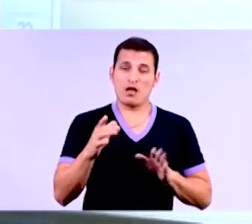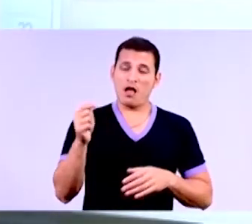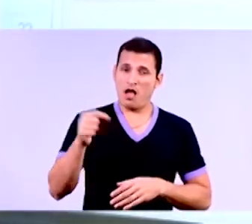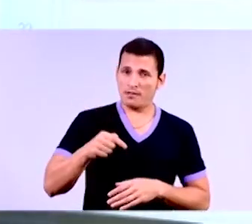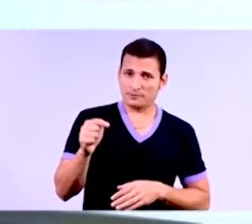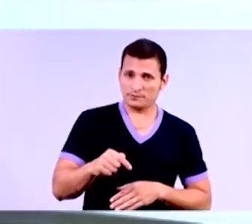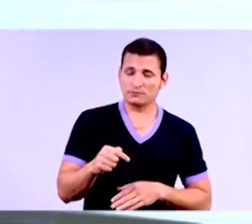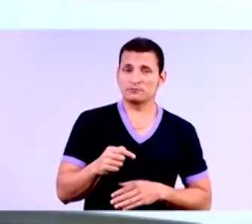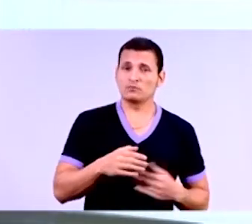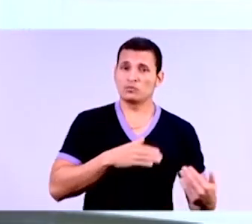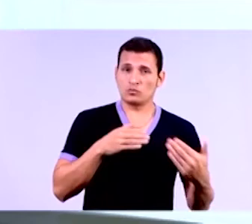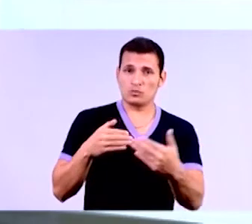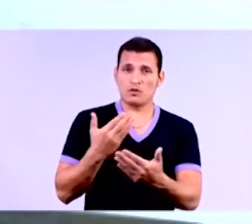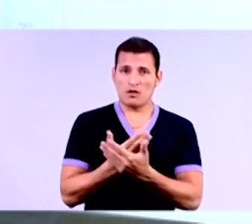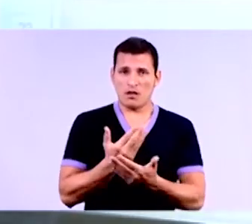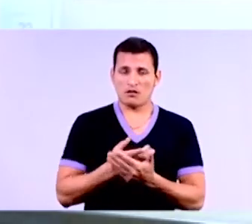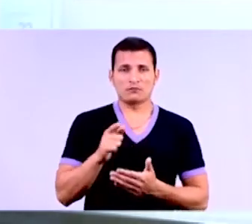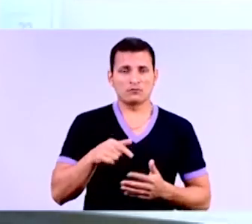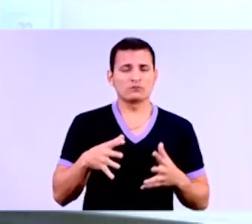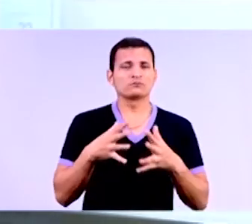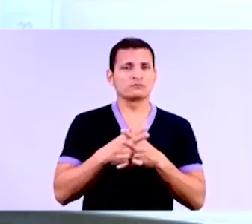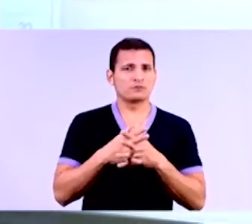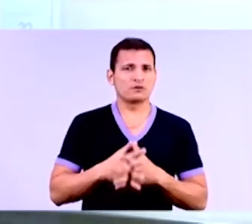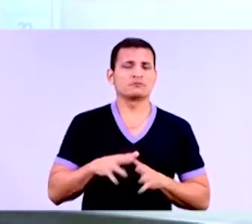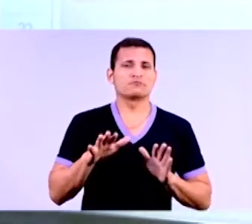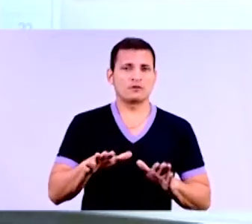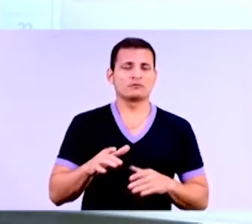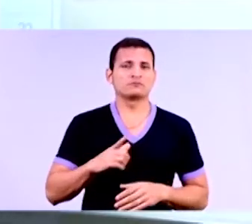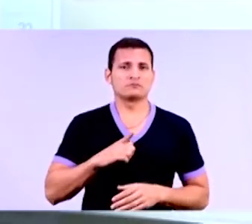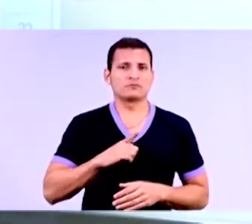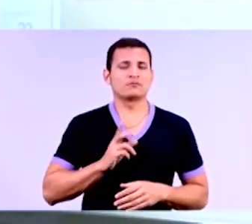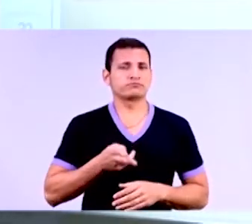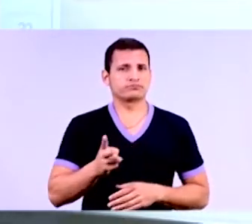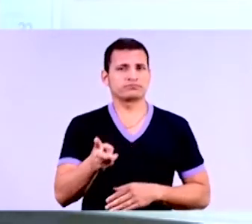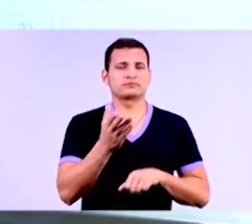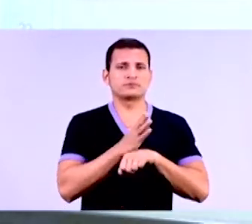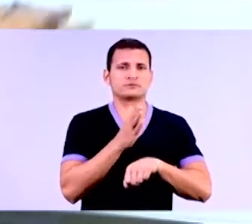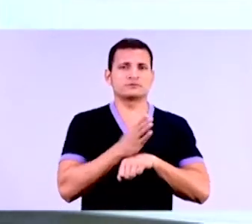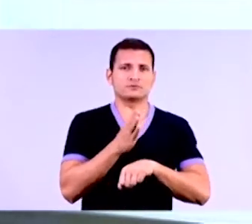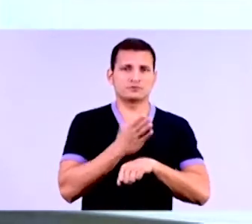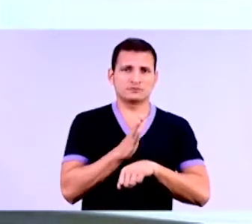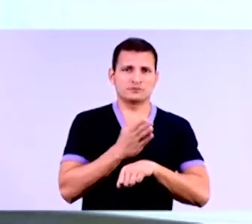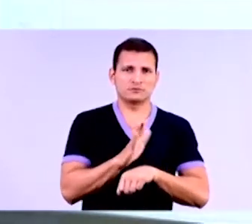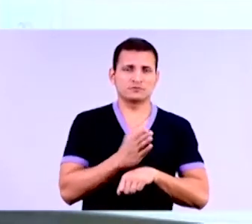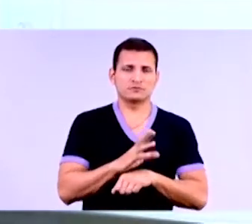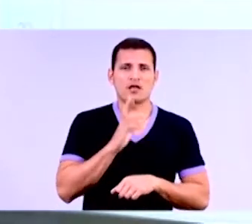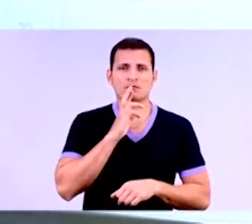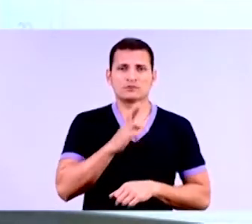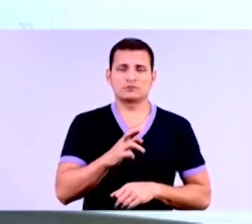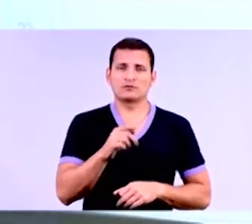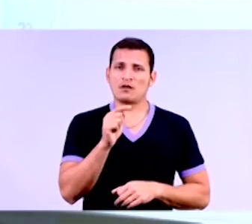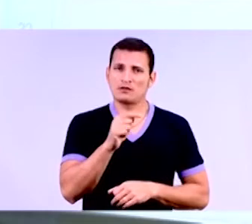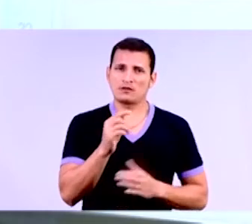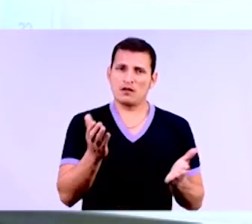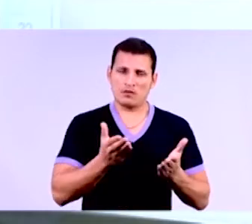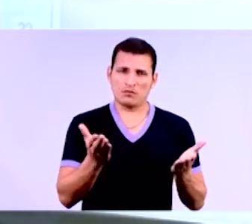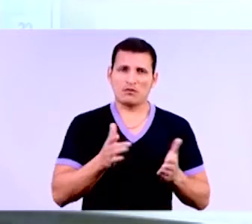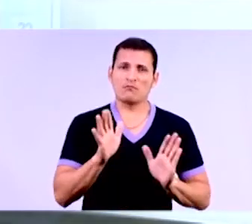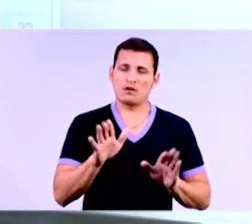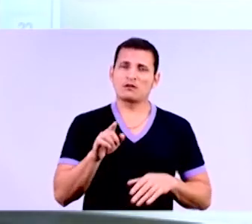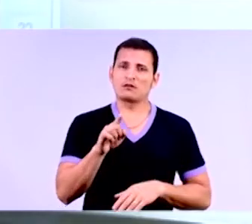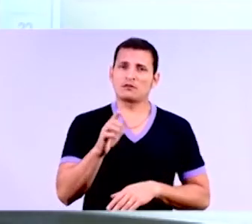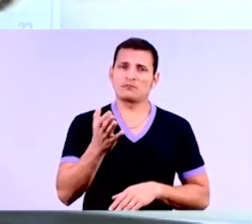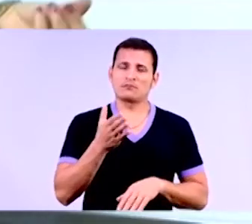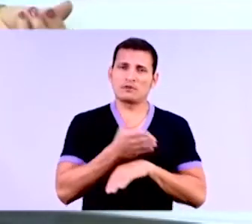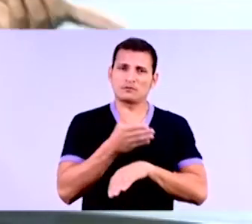aula, é mais complicado, mas nós vamos estar trazendo sempre exercícios que nós vamos estar respondendo aqui na hora, mas a gente quer a participação de